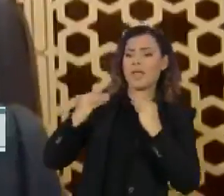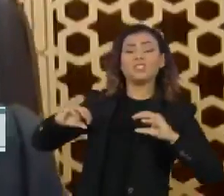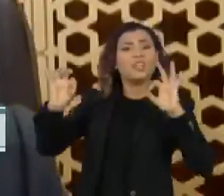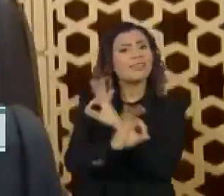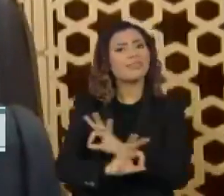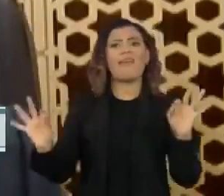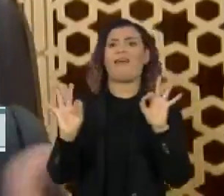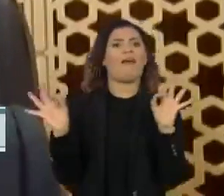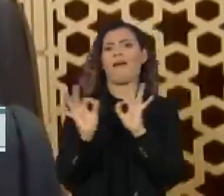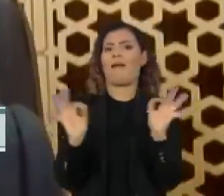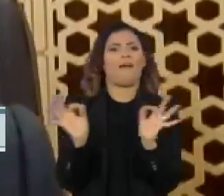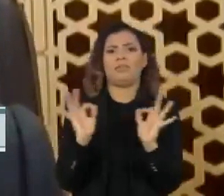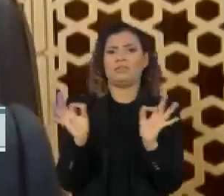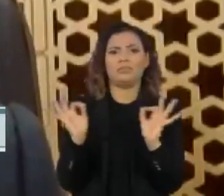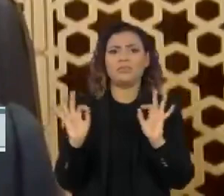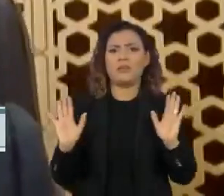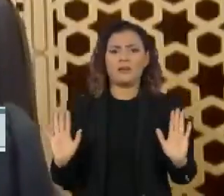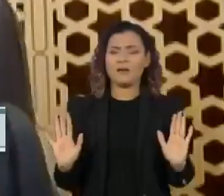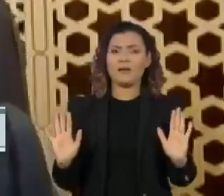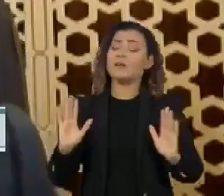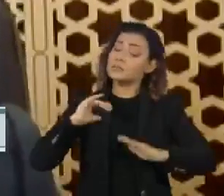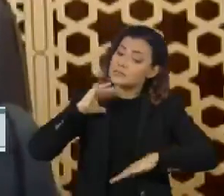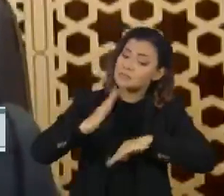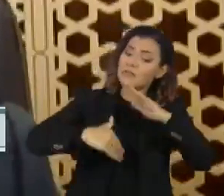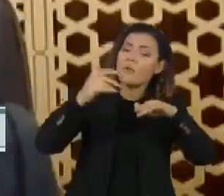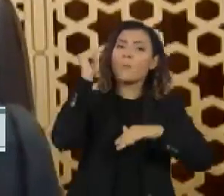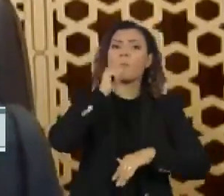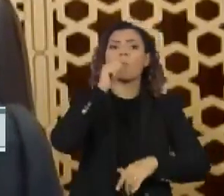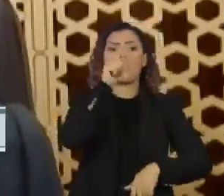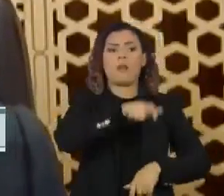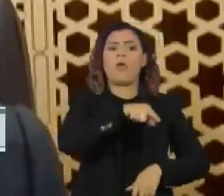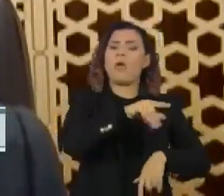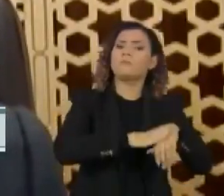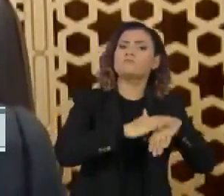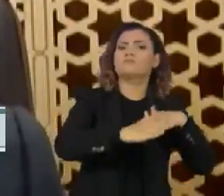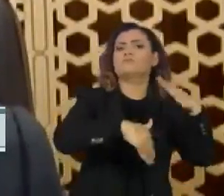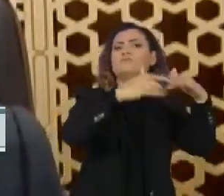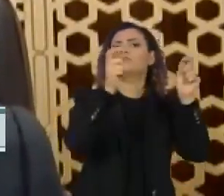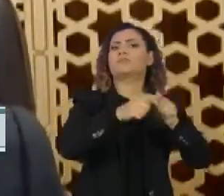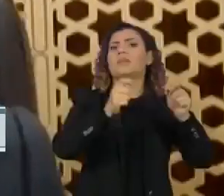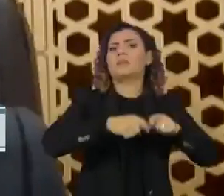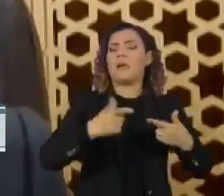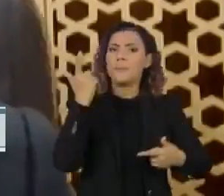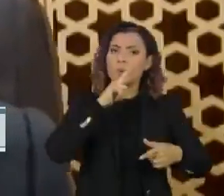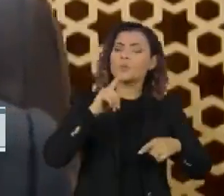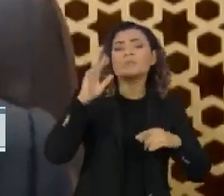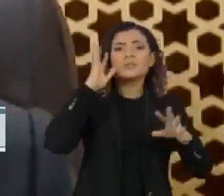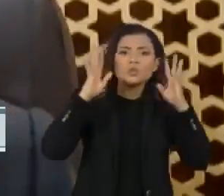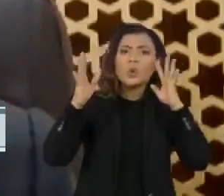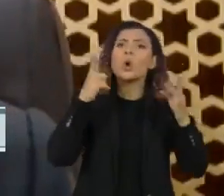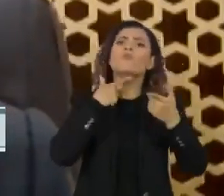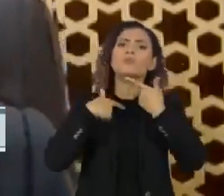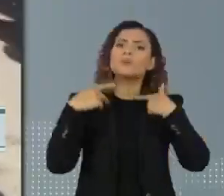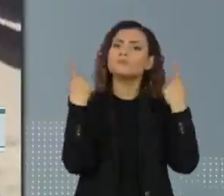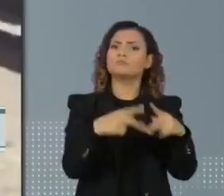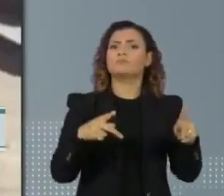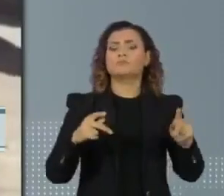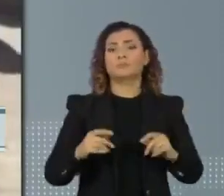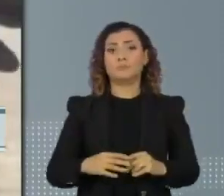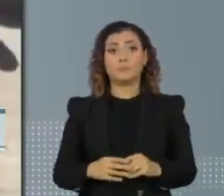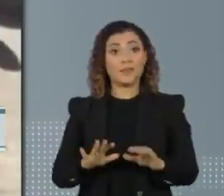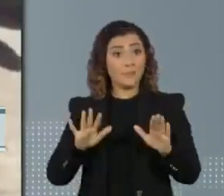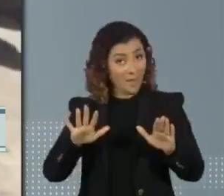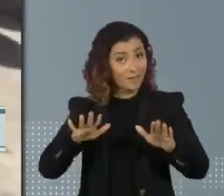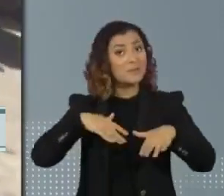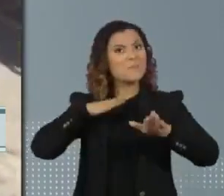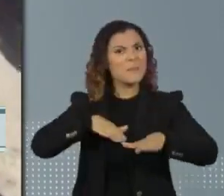o desenvolvimento da mulher para ela atingir suas metas, seus objetivos. Os